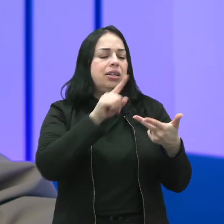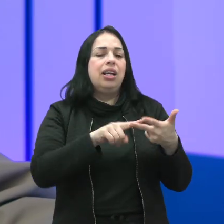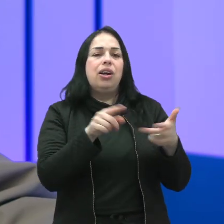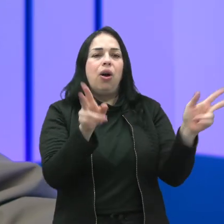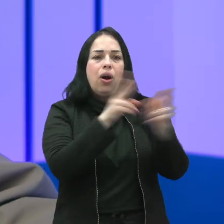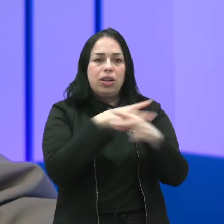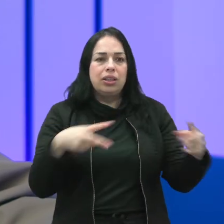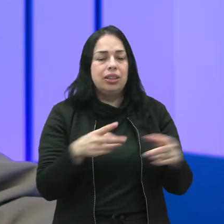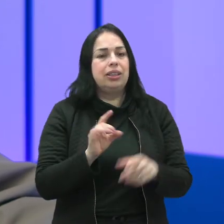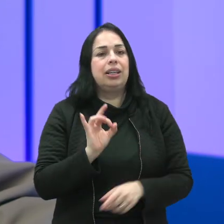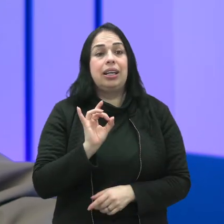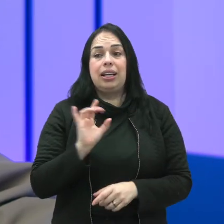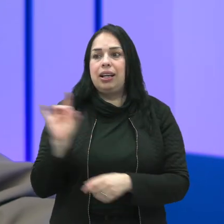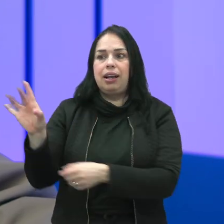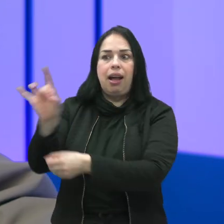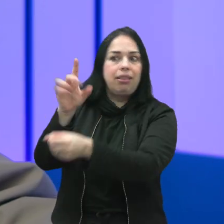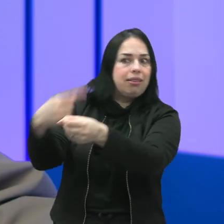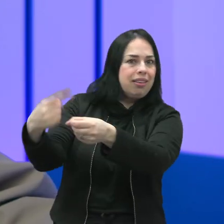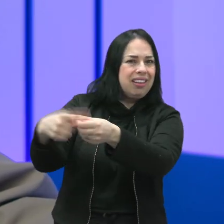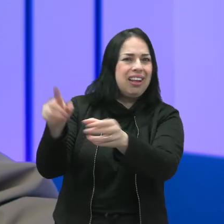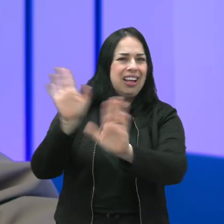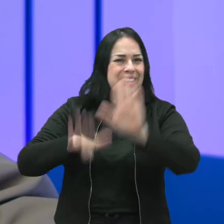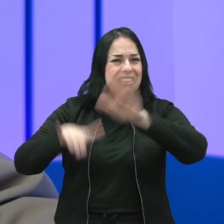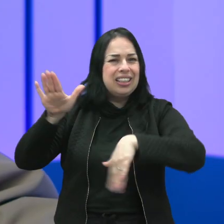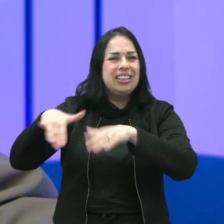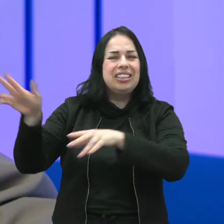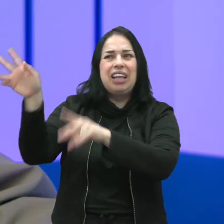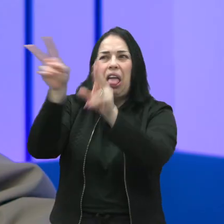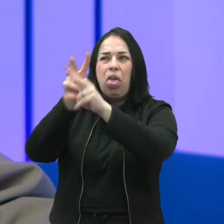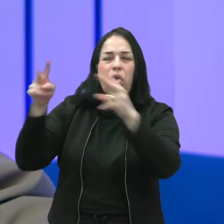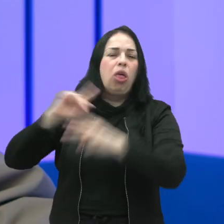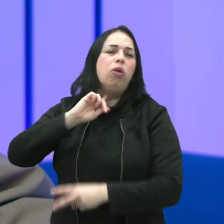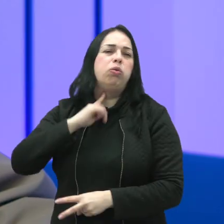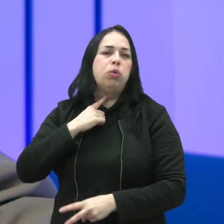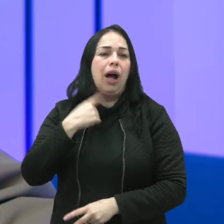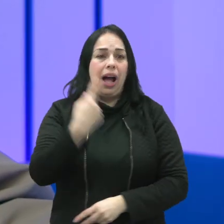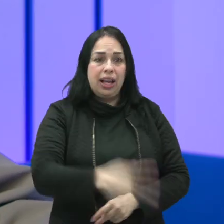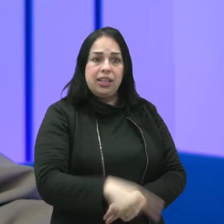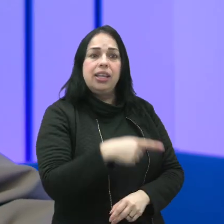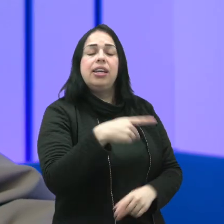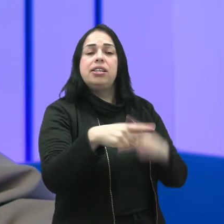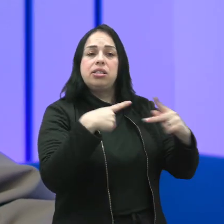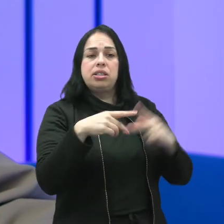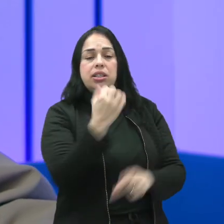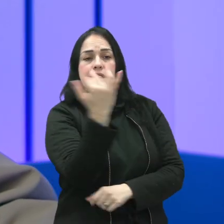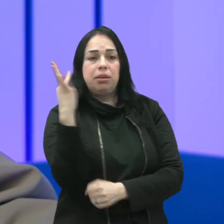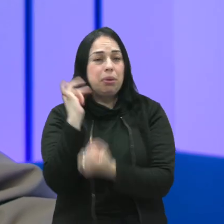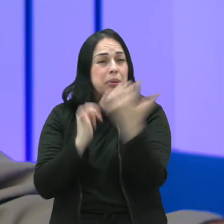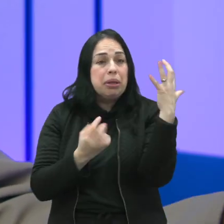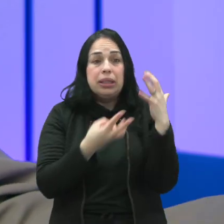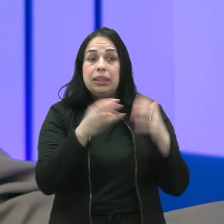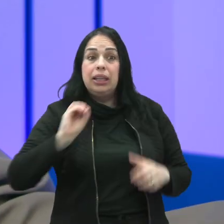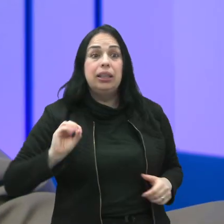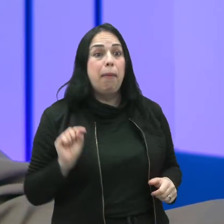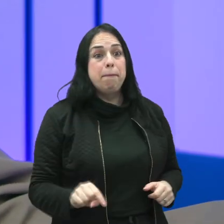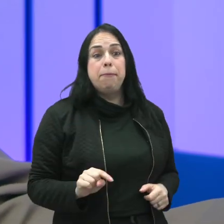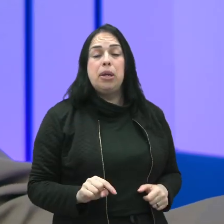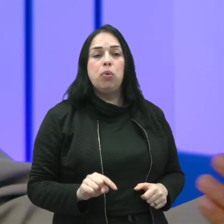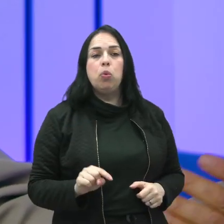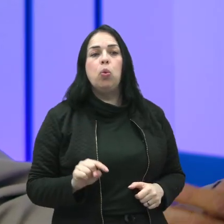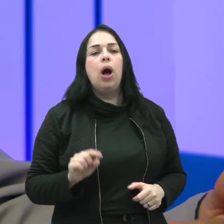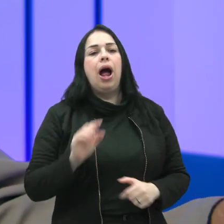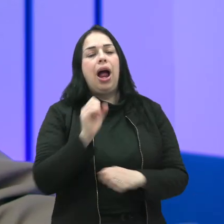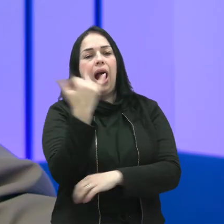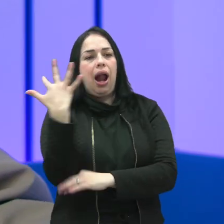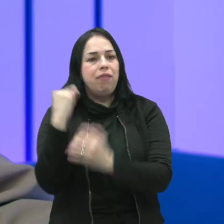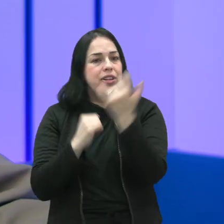né, hoje você vê que a cidade cada vez mais poluída, né, então a gente está próximo de São José dos Campos, né, a gente tem 30 mil árvores plantadas no sistema agroflorestal e é um pulmão de São José, como que